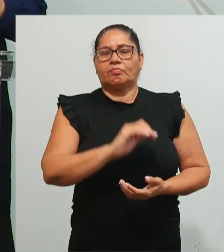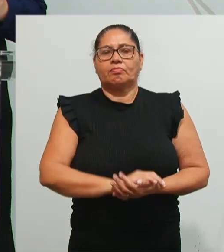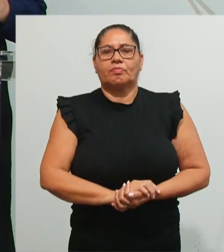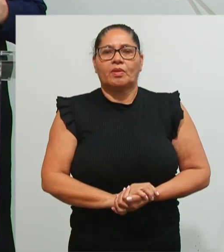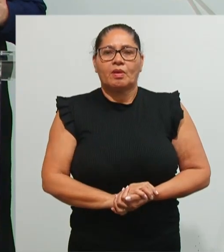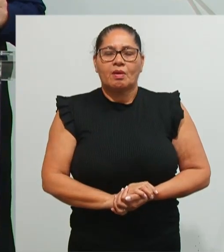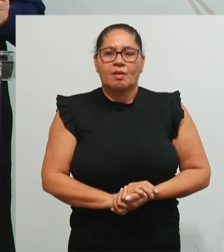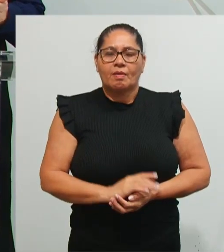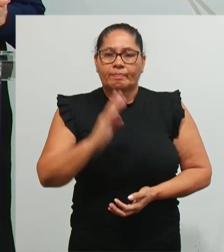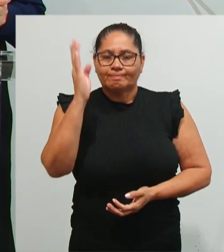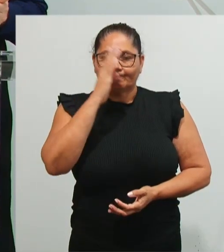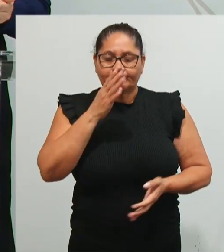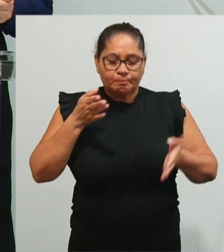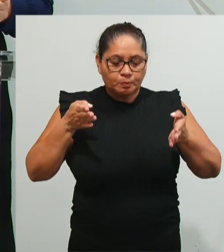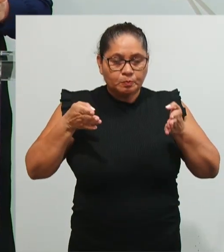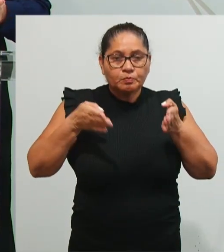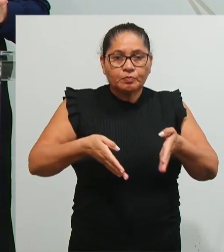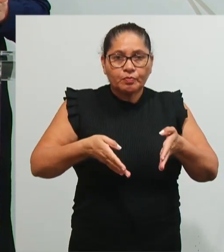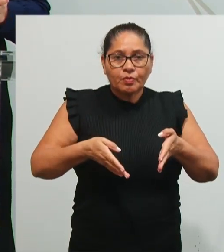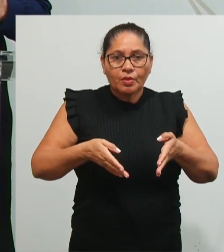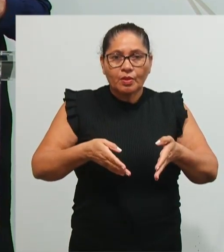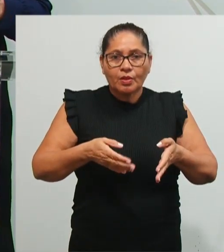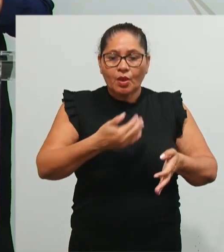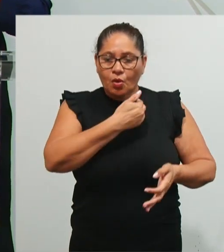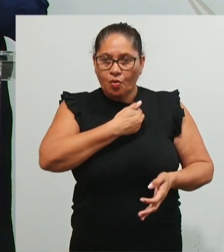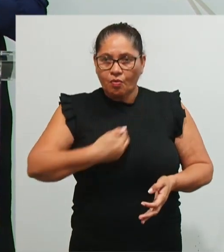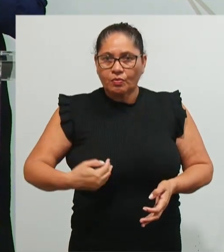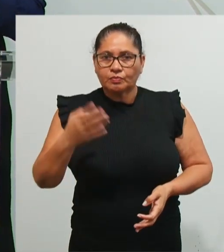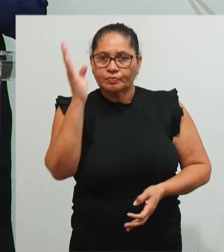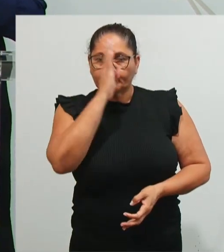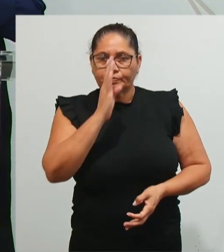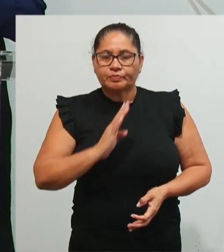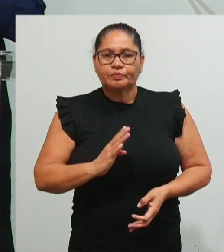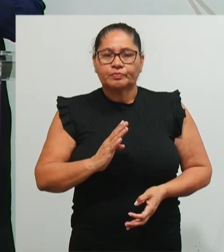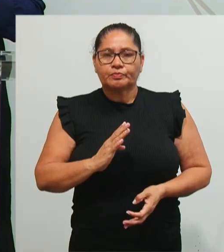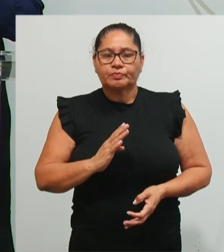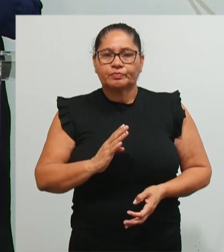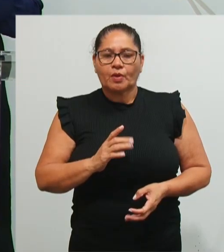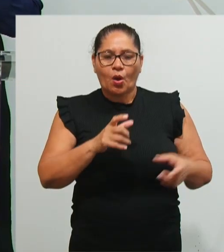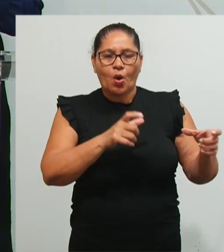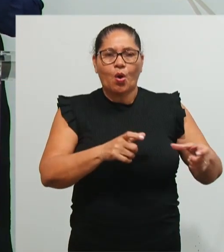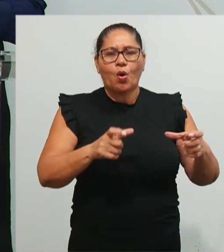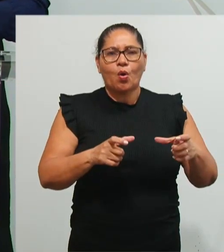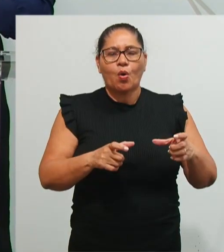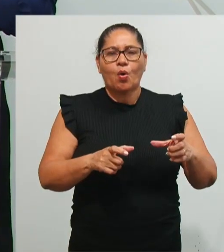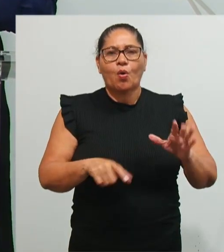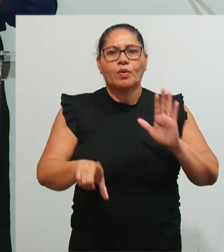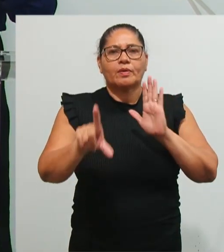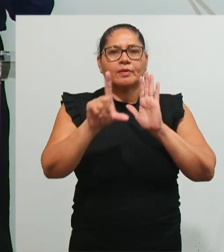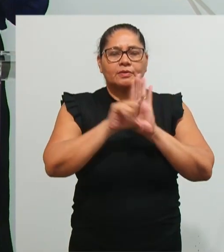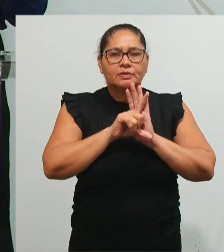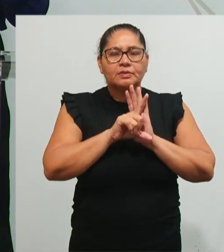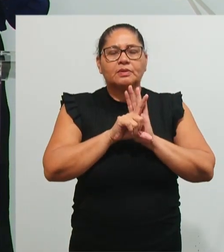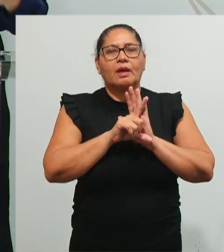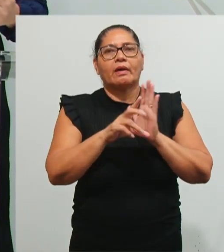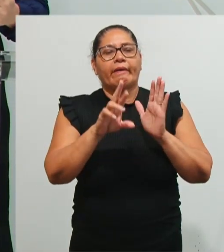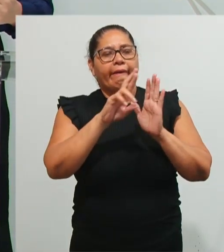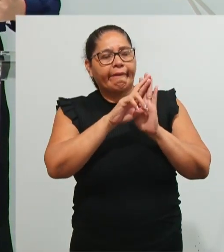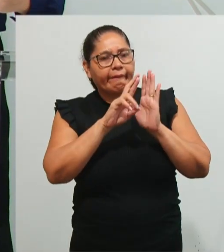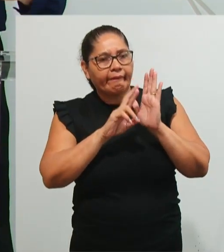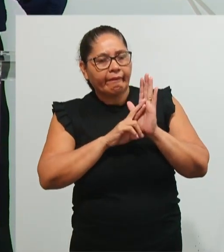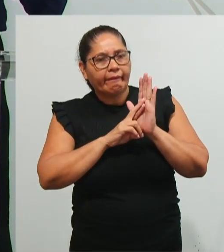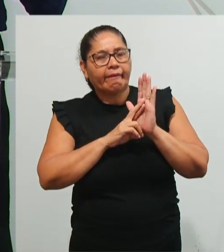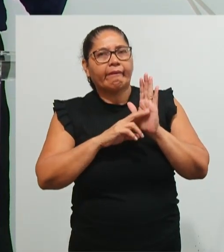vai se focar, então, é que o governo brasileiro vai oferecer as agências reguladoras, que vão regular as regras